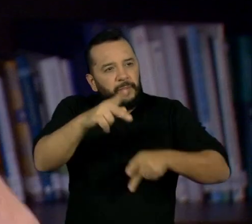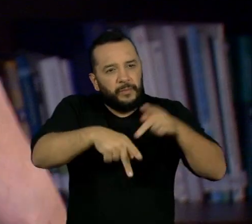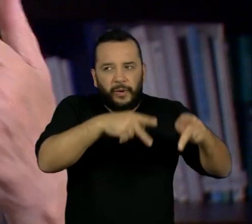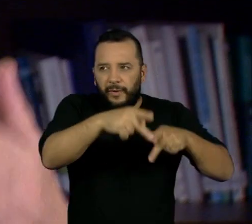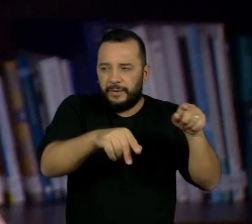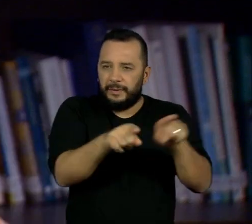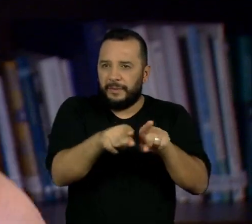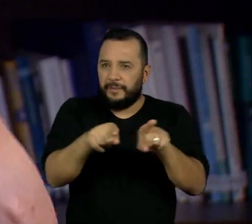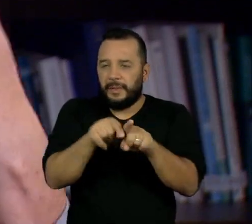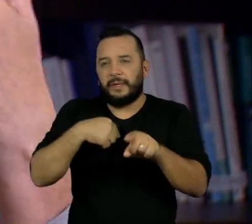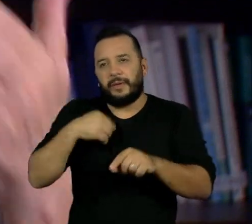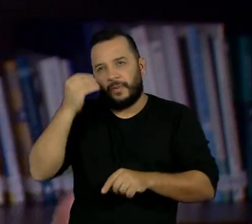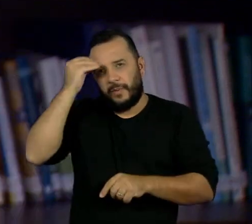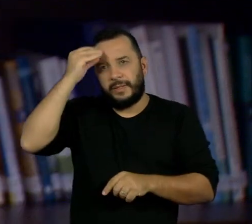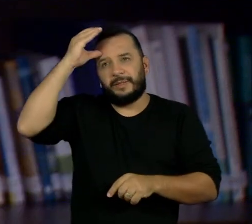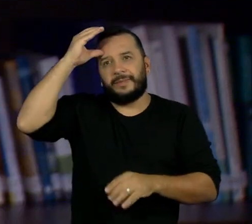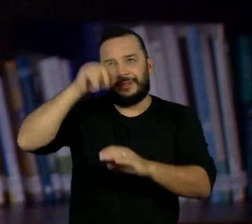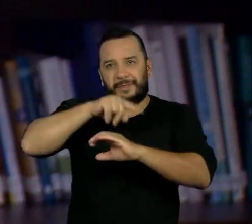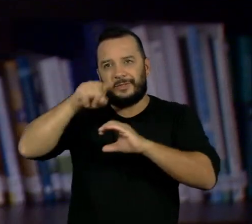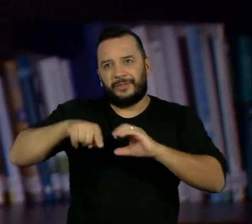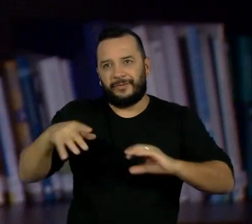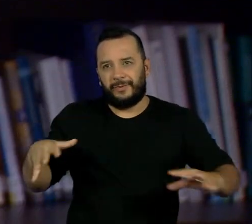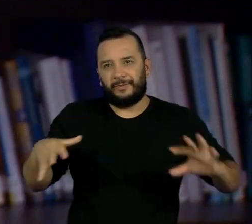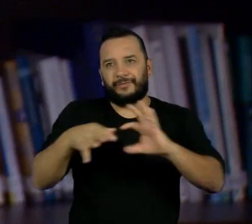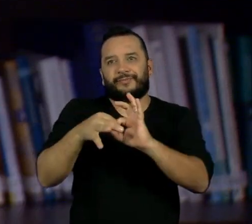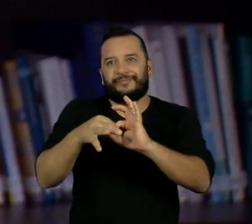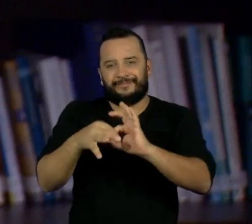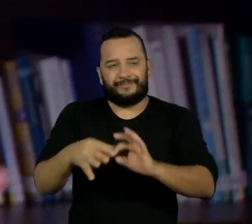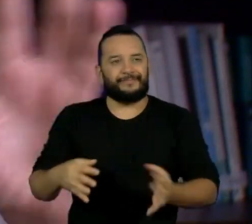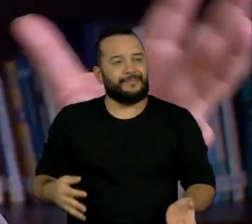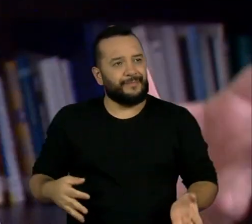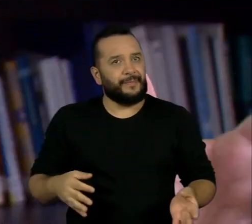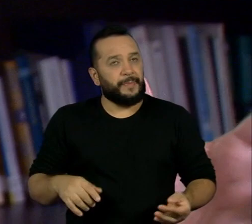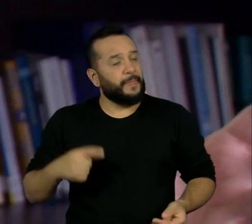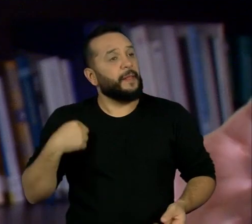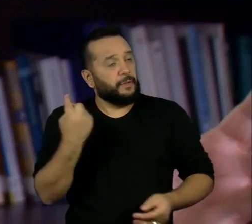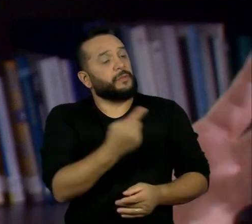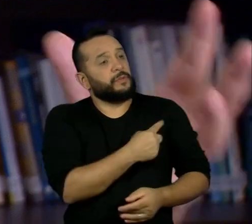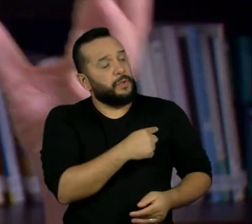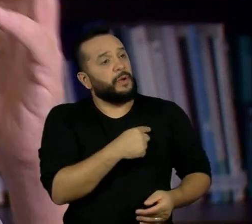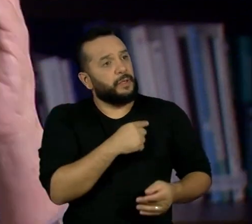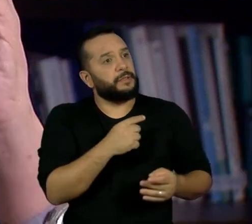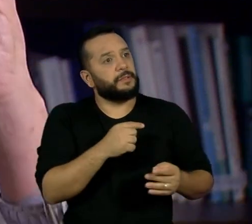E nós vamos passar a formar milhares de estudantes para essa nova economia.